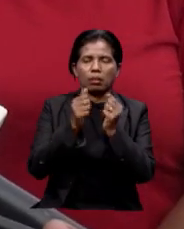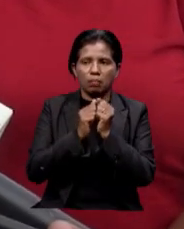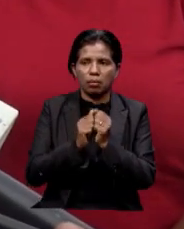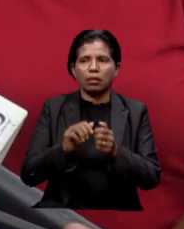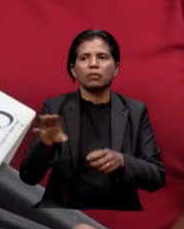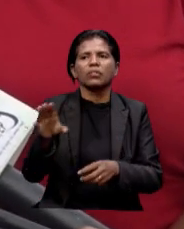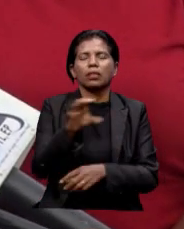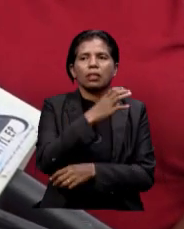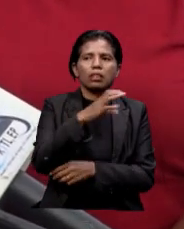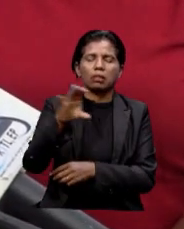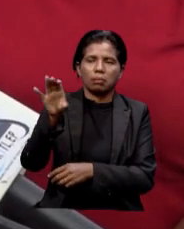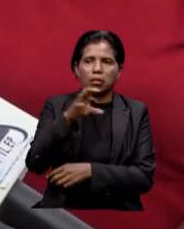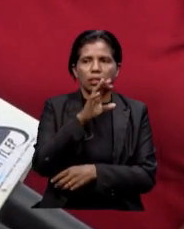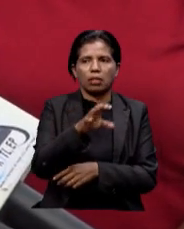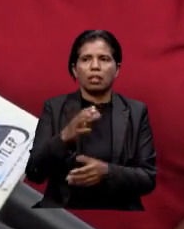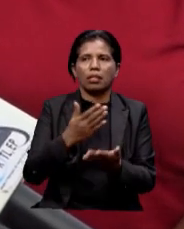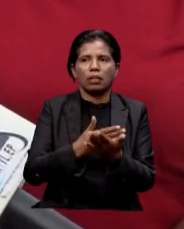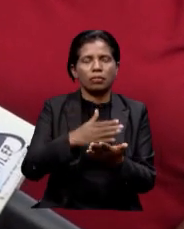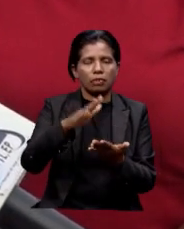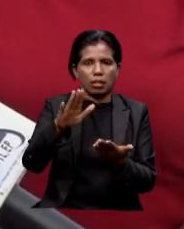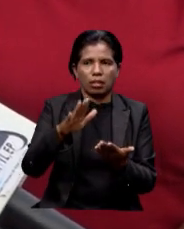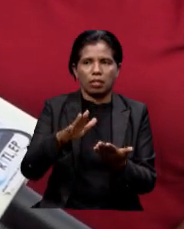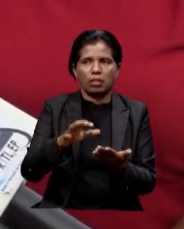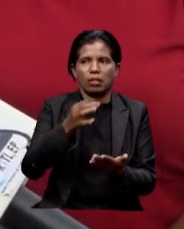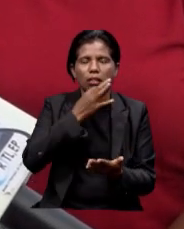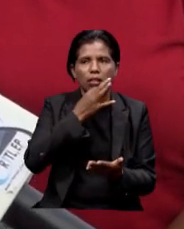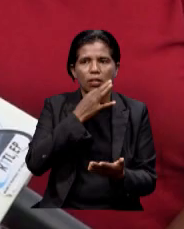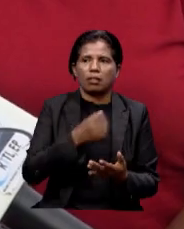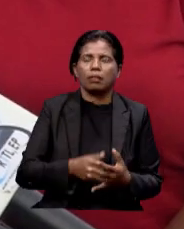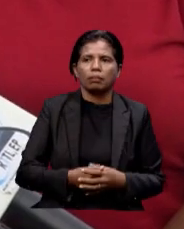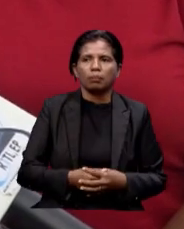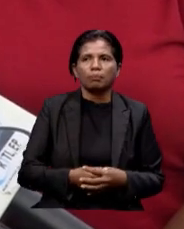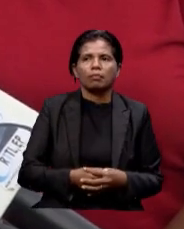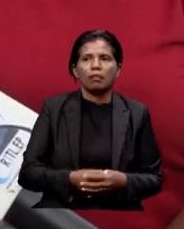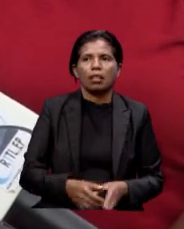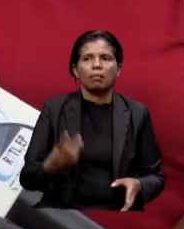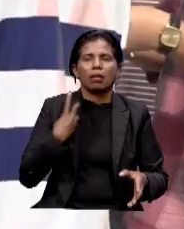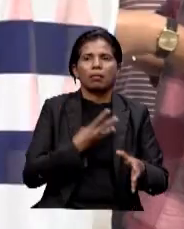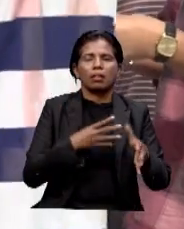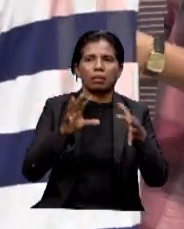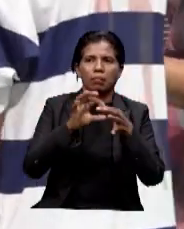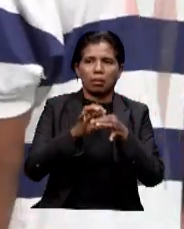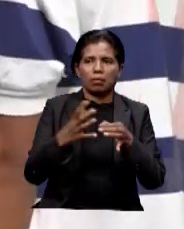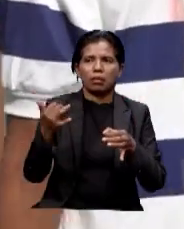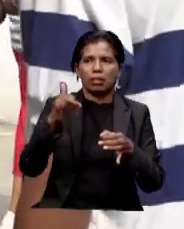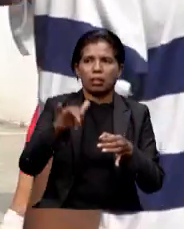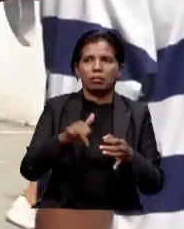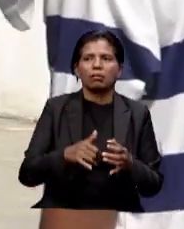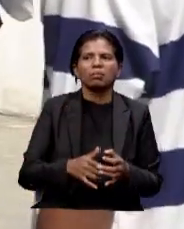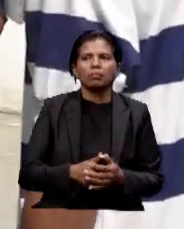Natal liu husi fahe aihang. Ba amni membrus sira.